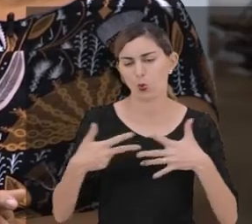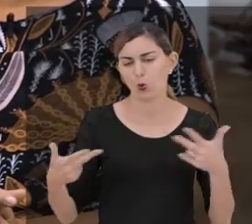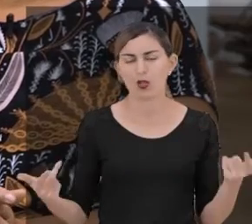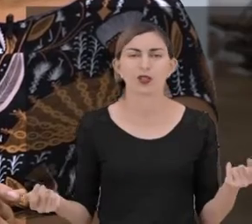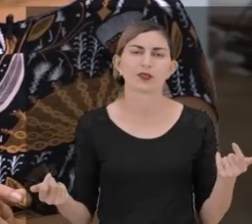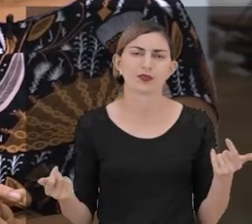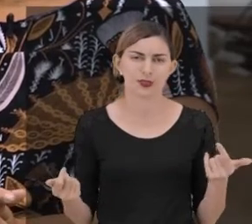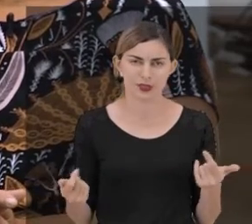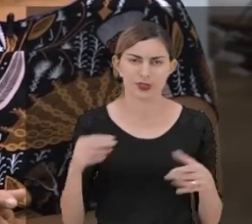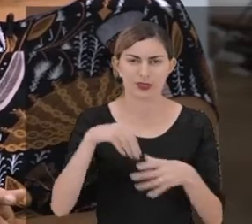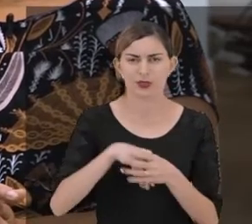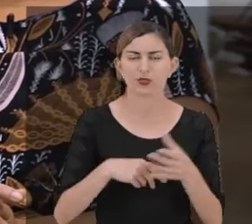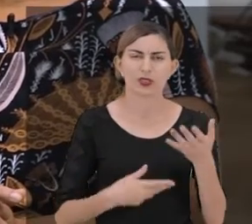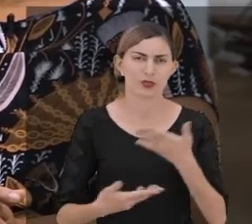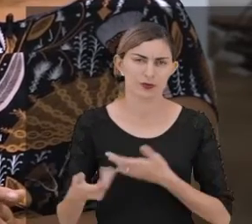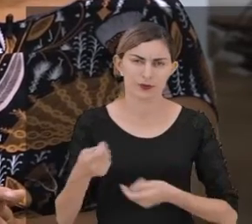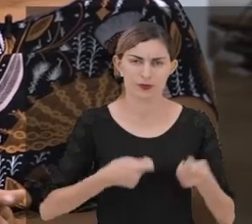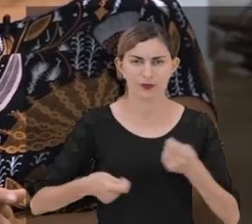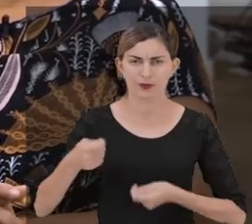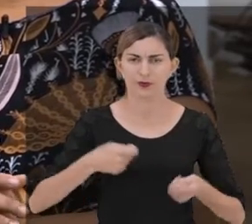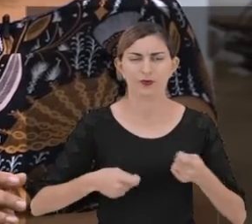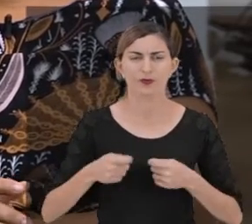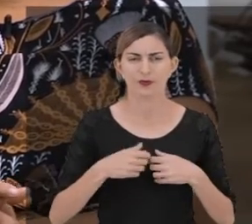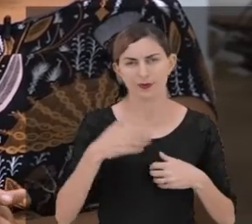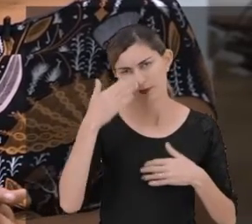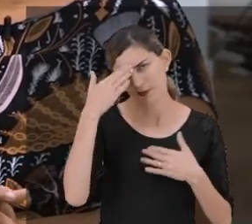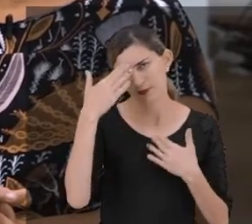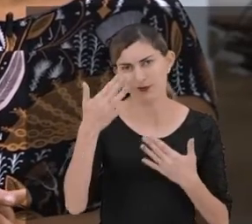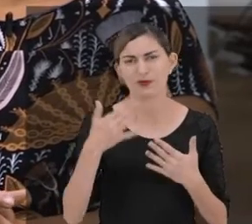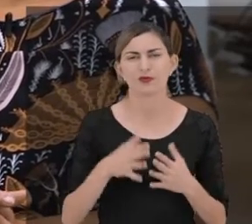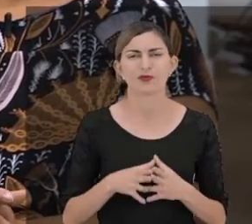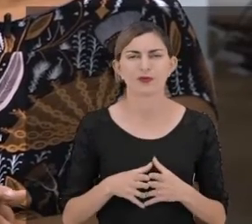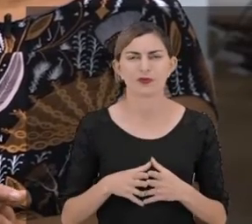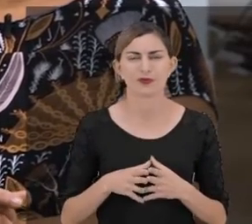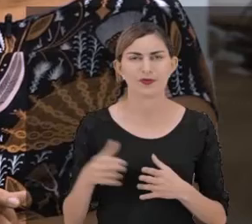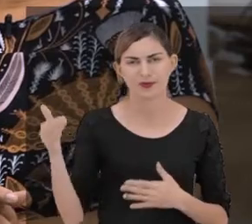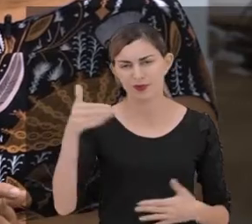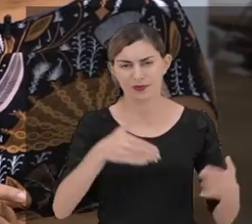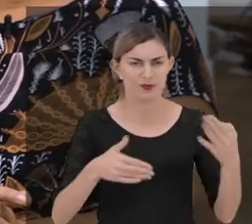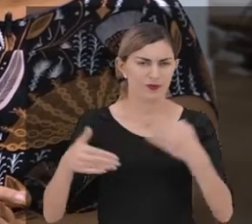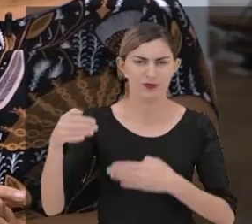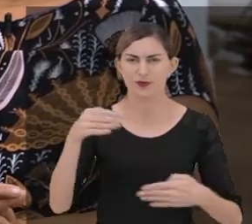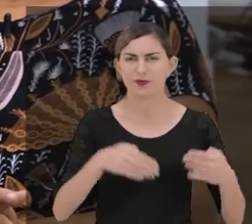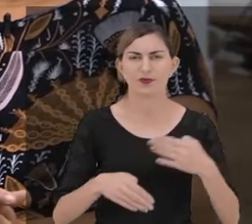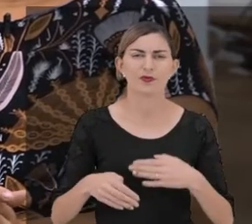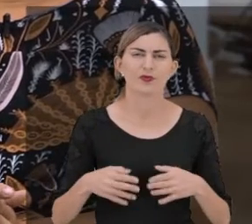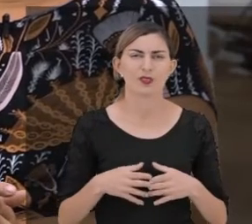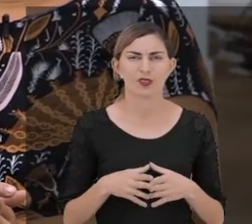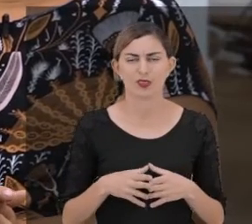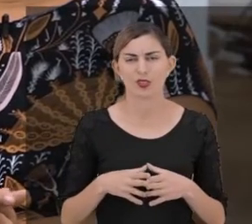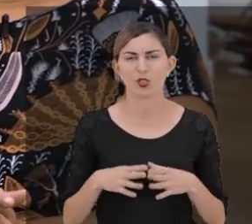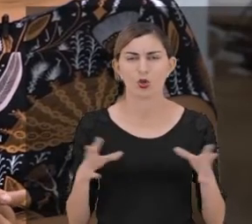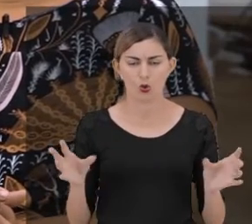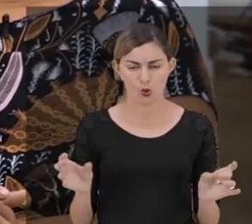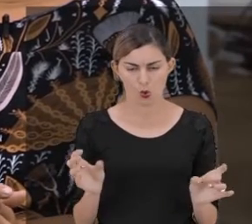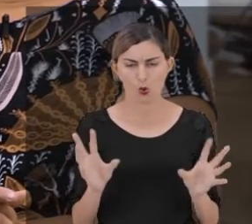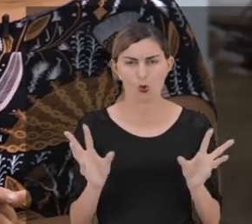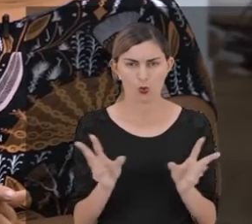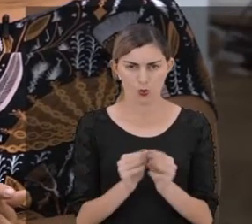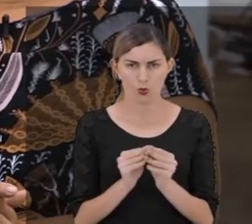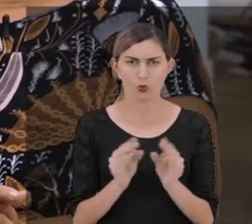qualificação da economia do mercado. Ok, obrigada, Andréia, por tua participação. Estamos concluindo agora